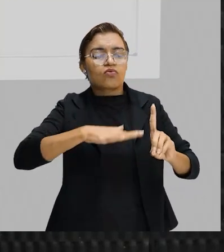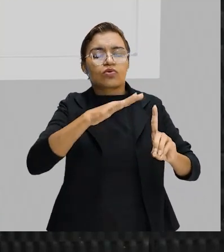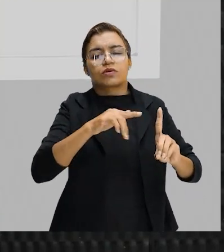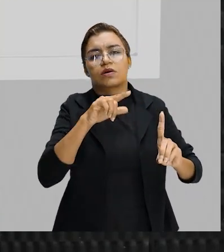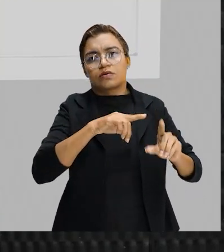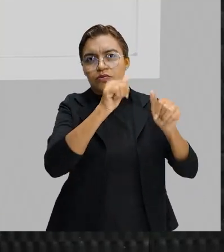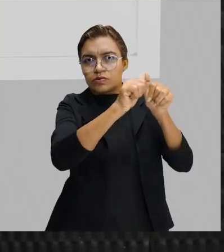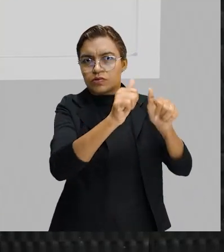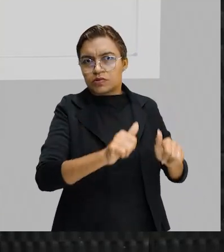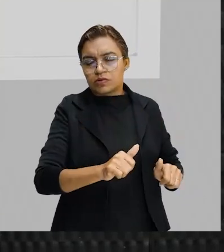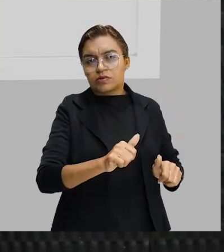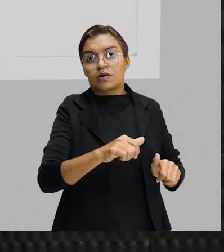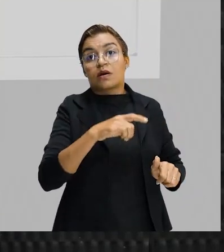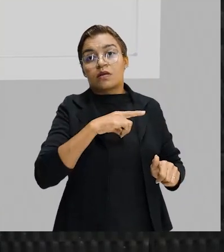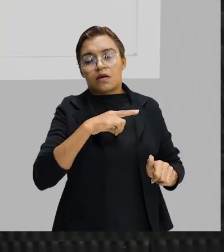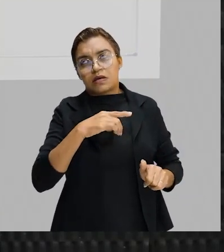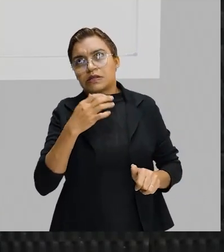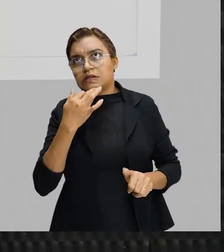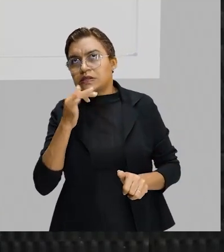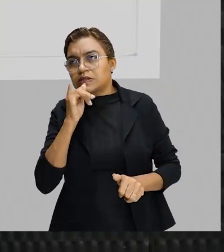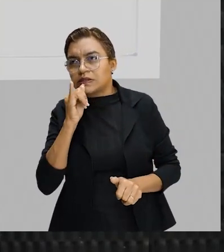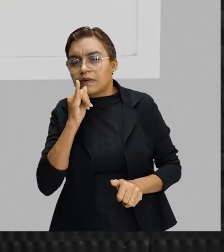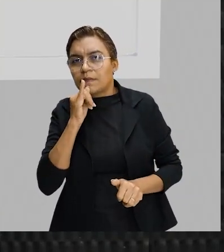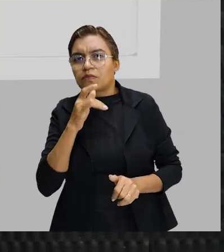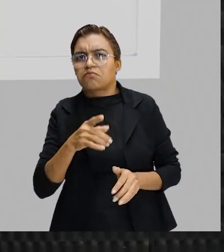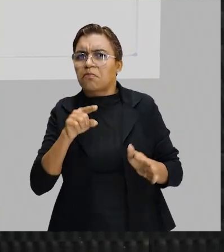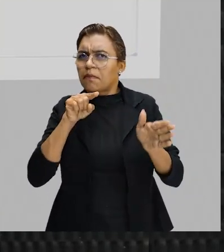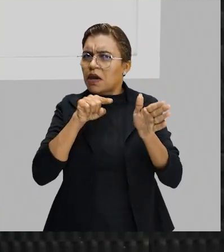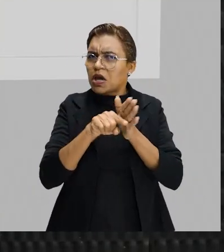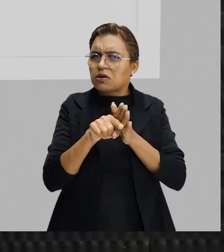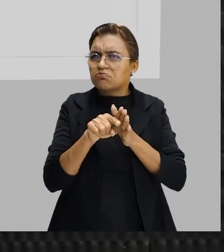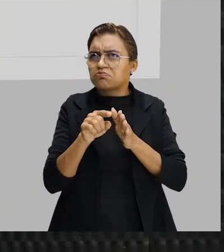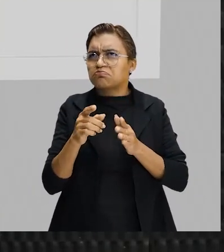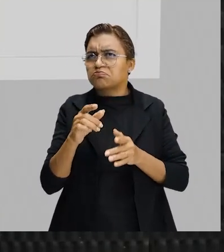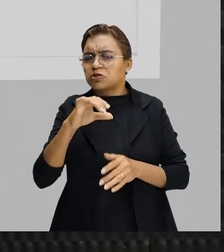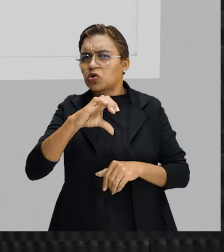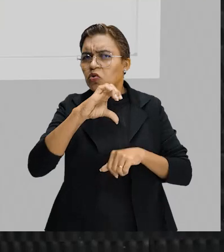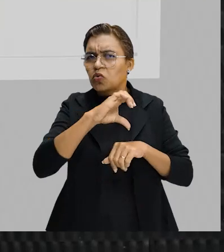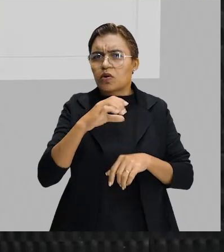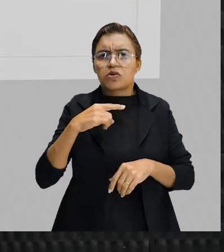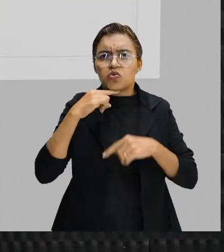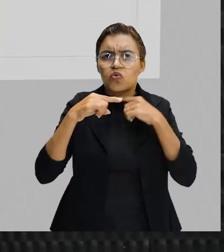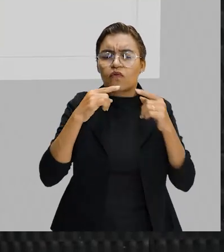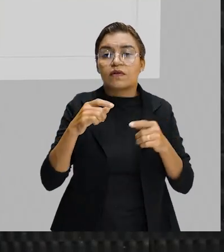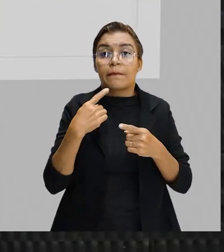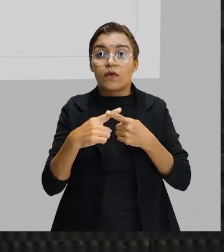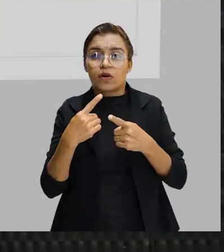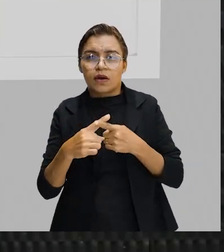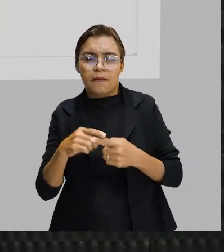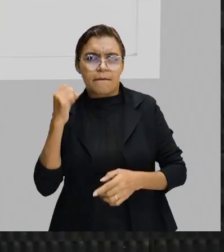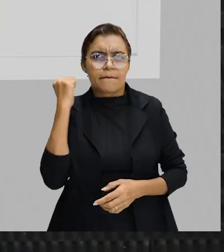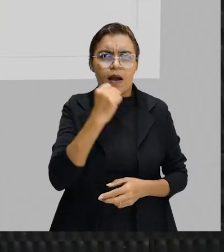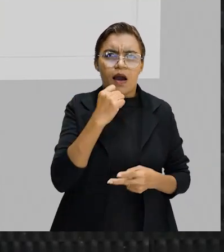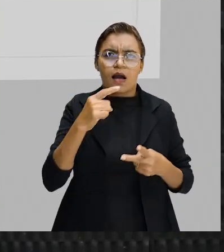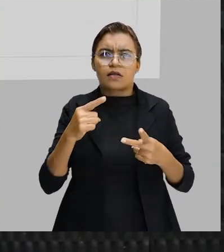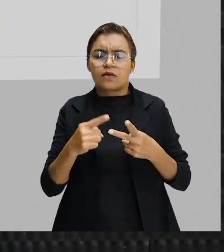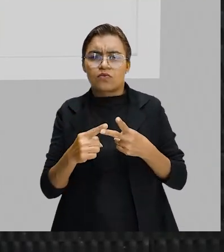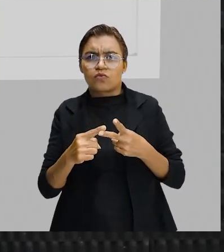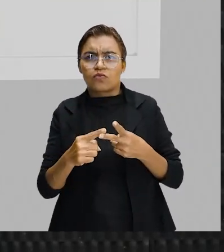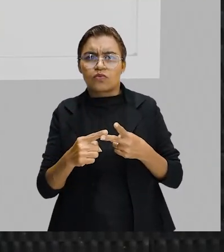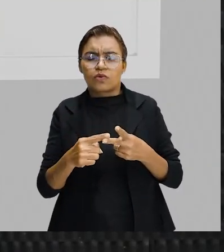são questionáveis. Ó, matam, enganam, perseguem. Então,